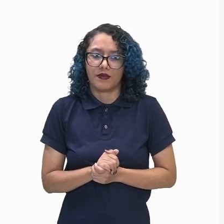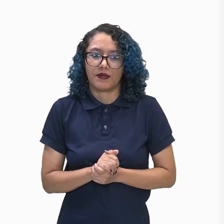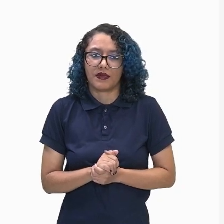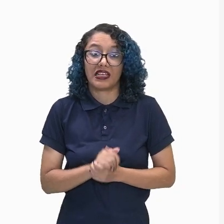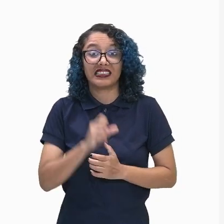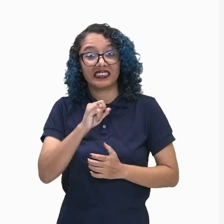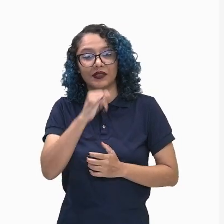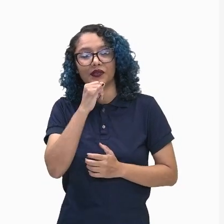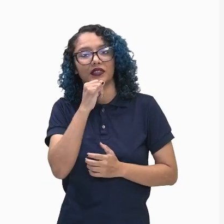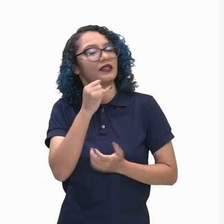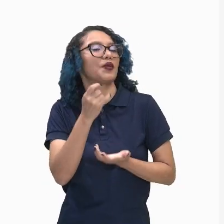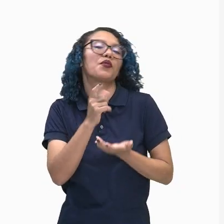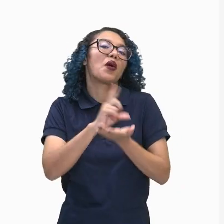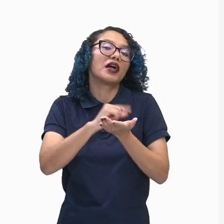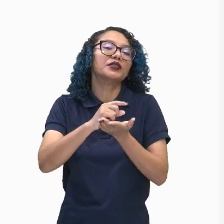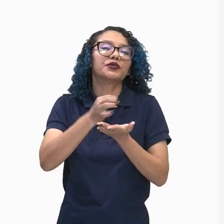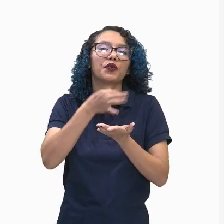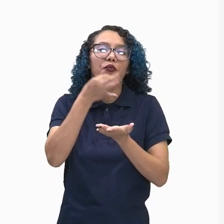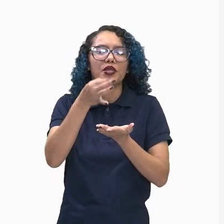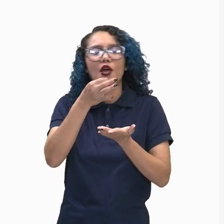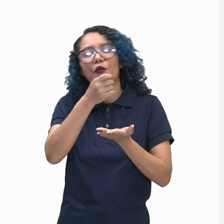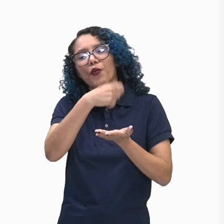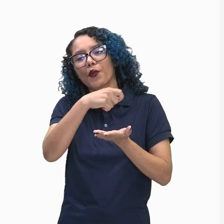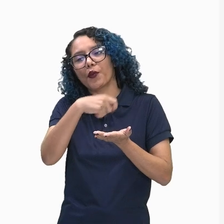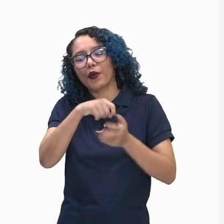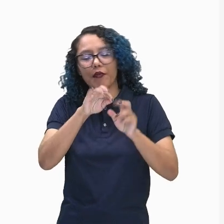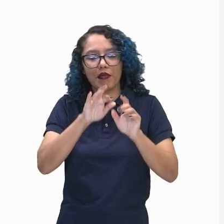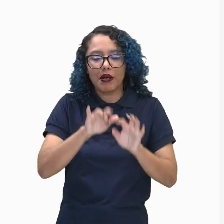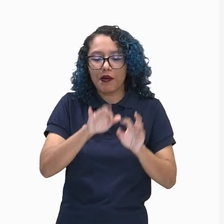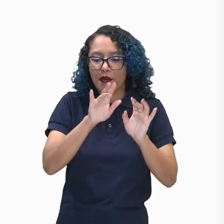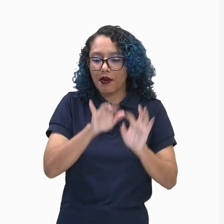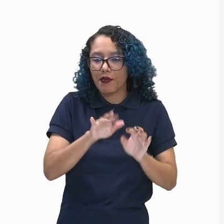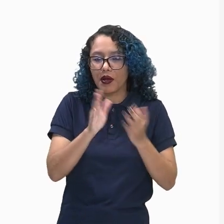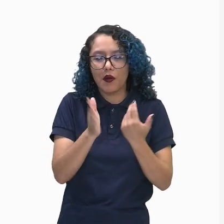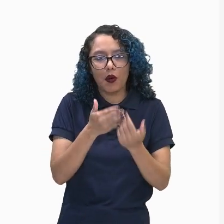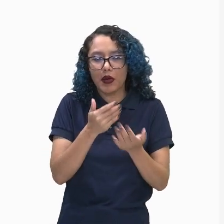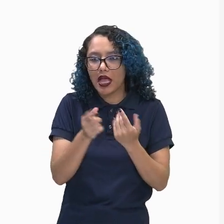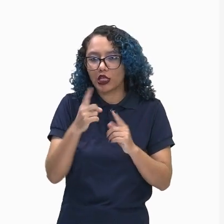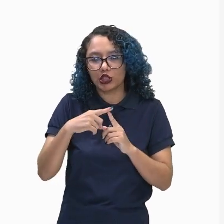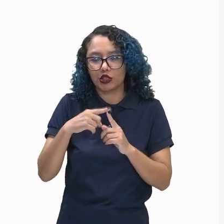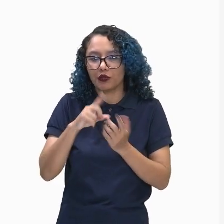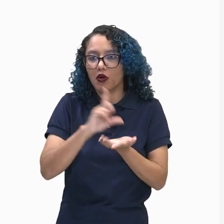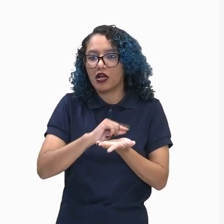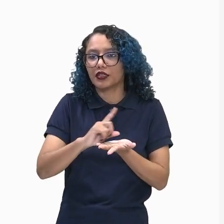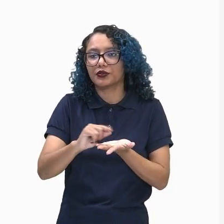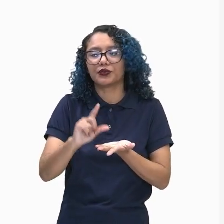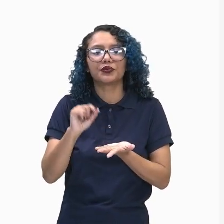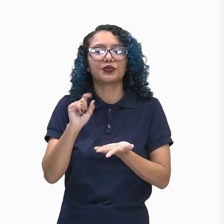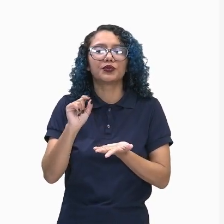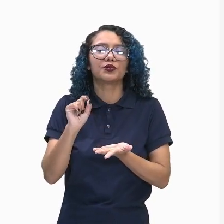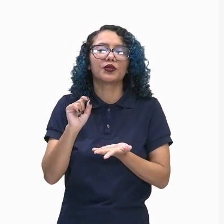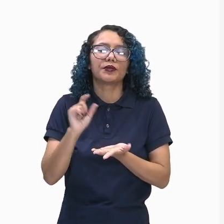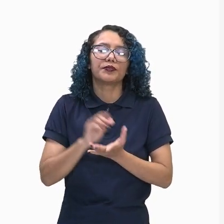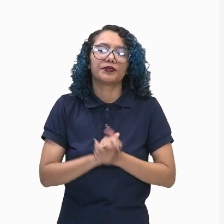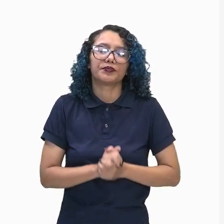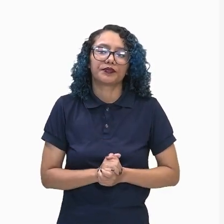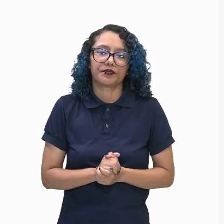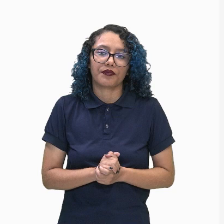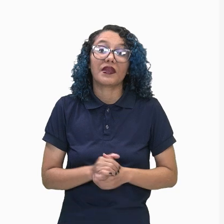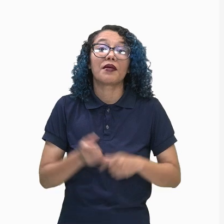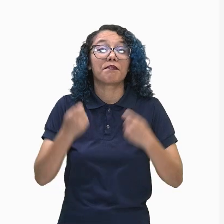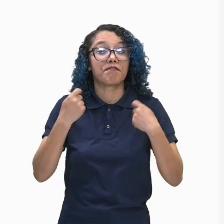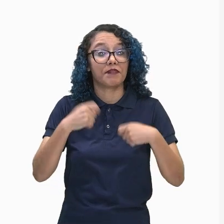principalmente um artigo de opinião, um artigo de qualquer espécie, tem que ser usada a